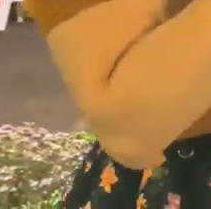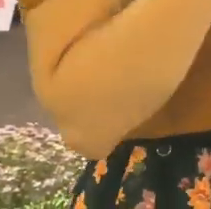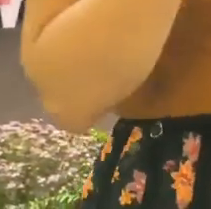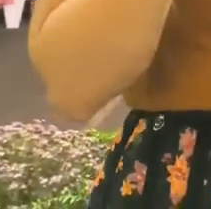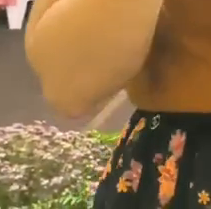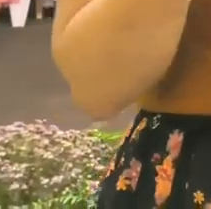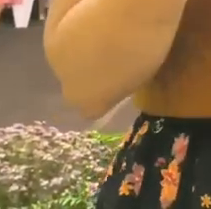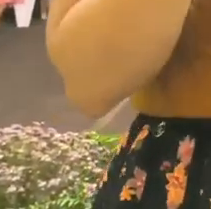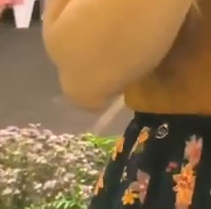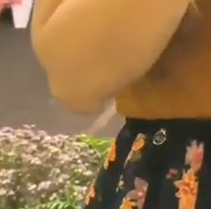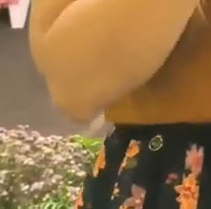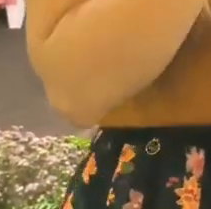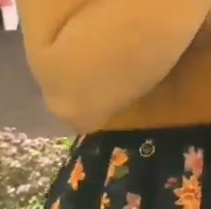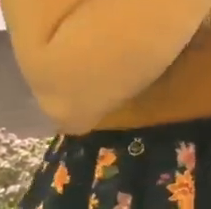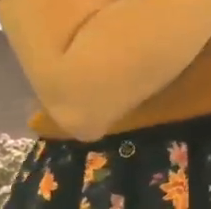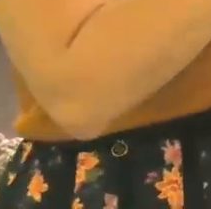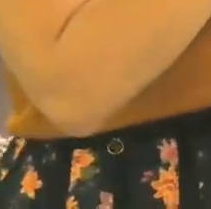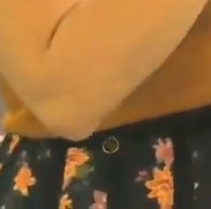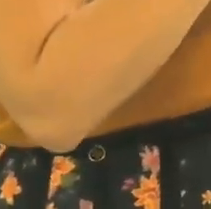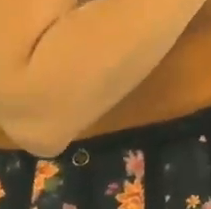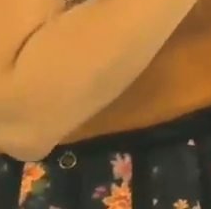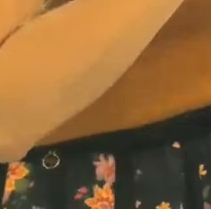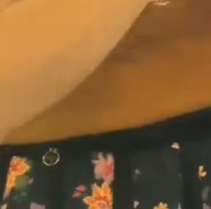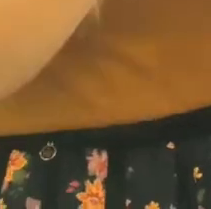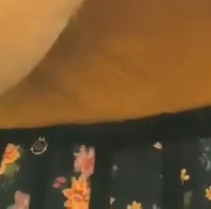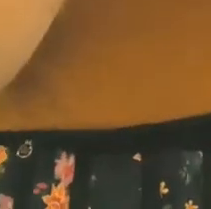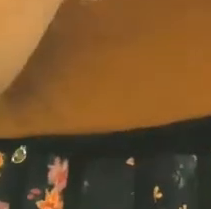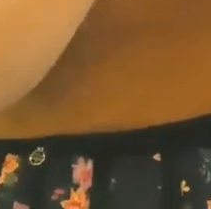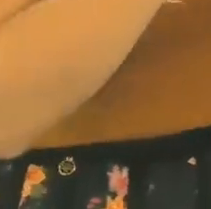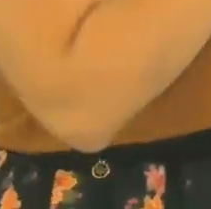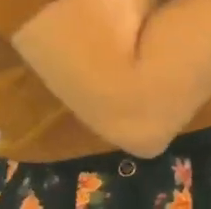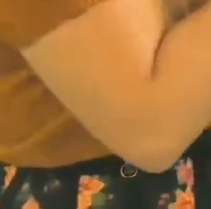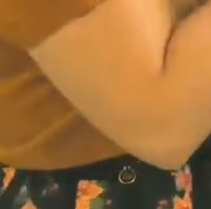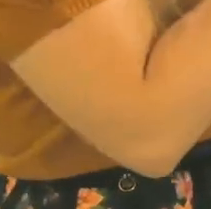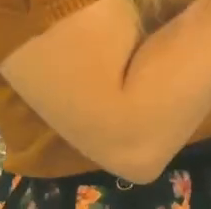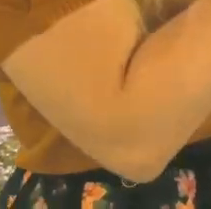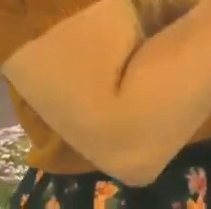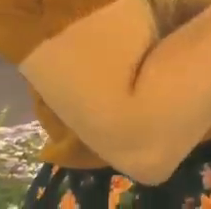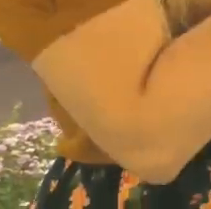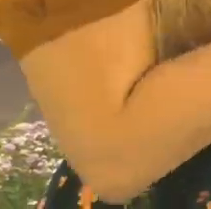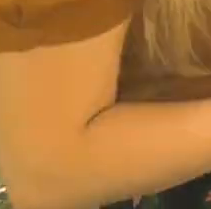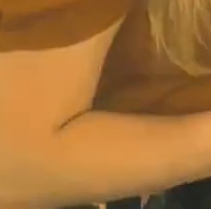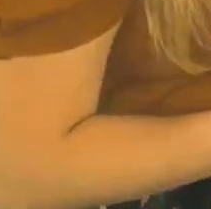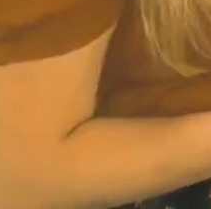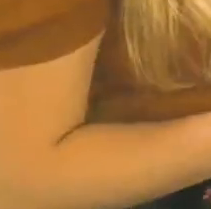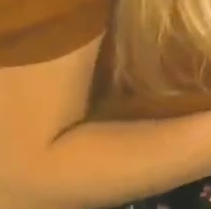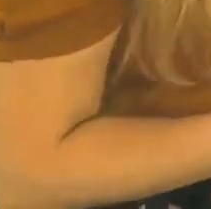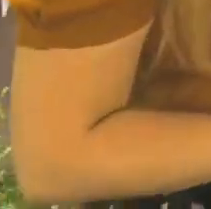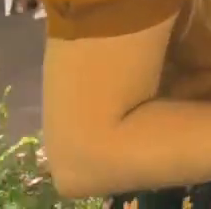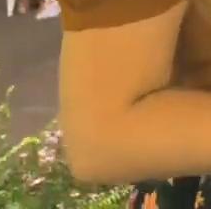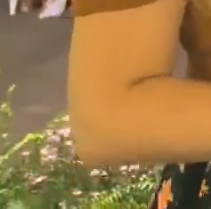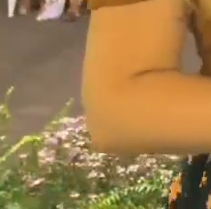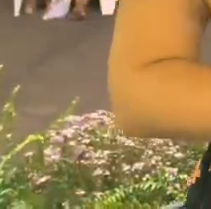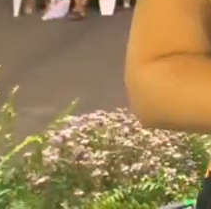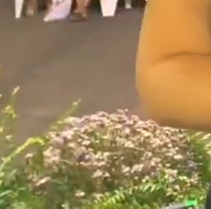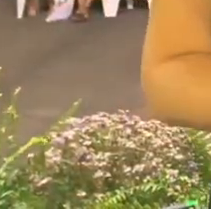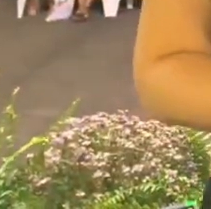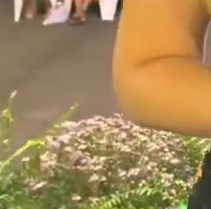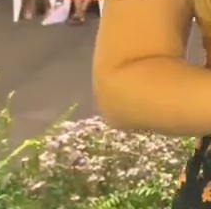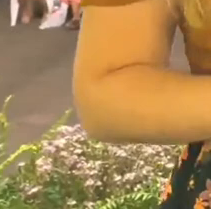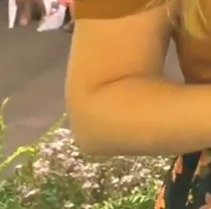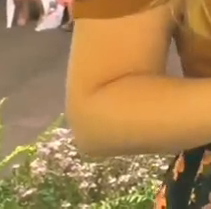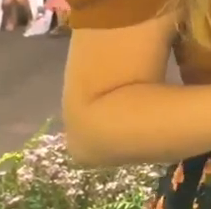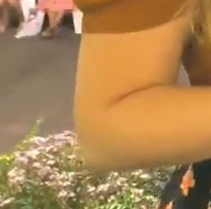é por isso que nós entramos já uns minutos antes do início do culto para que defesa para que você compartilhe não é pra conclamar mesmo as pessoas